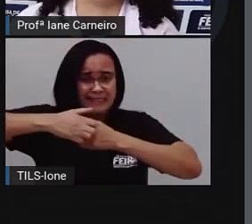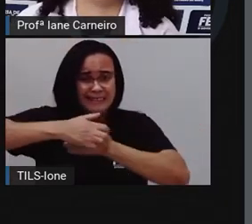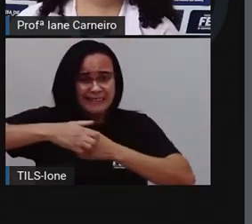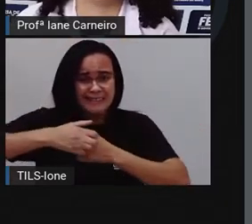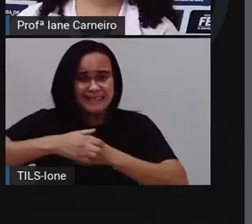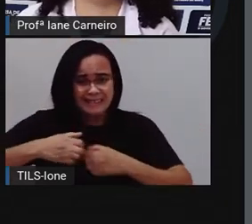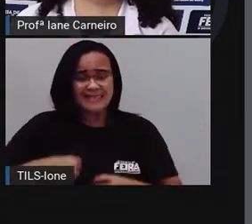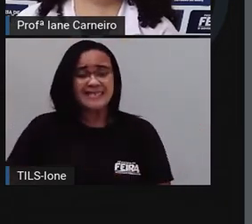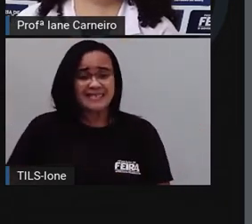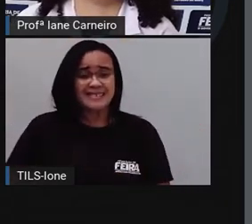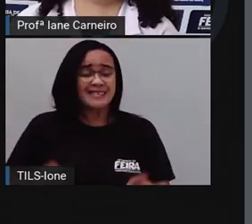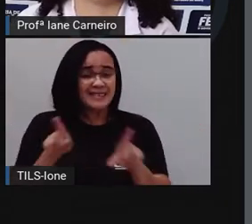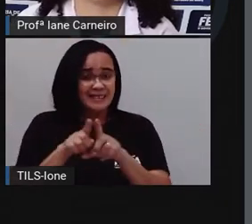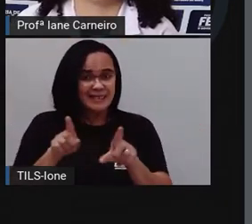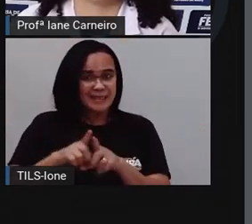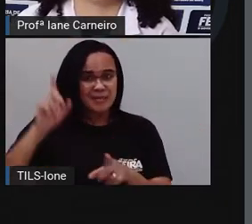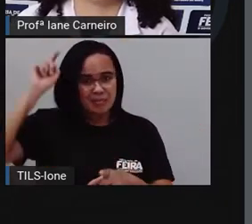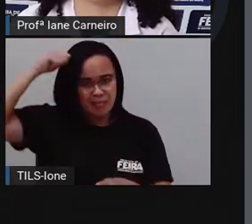e urubu?